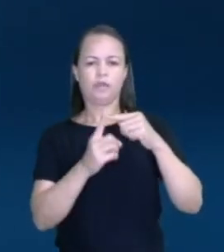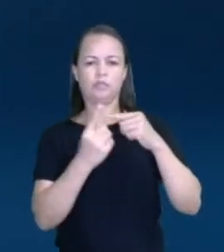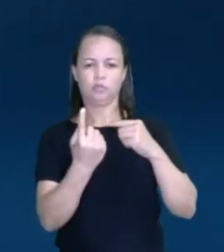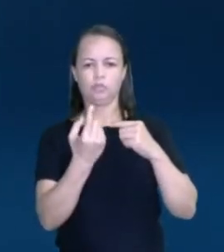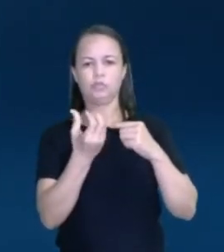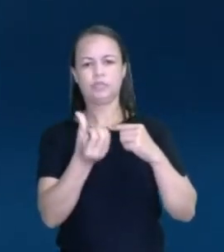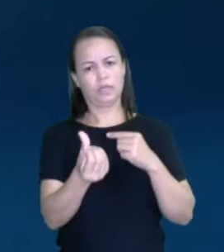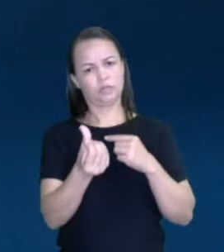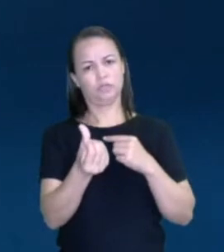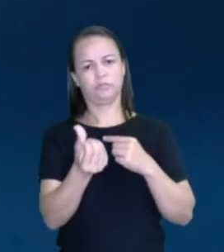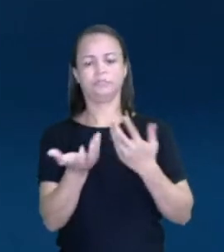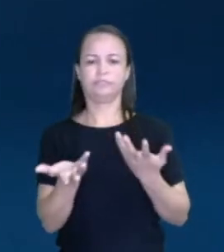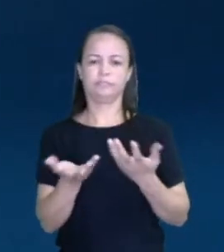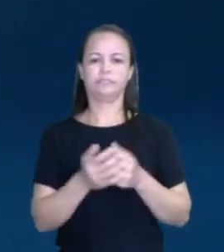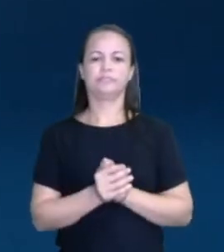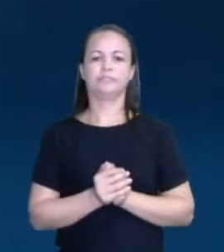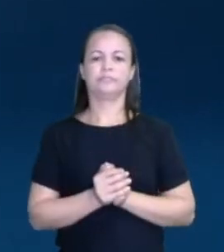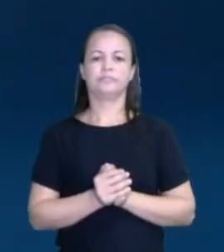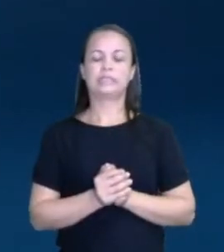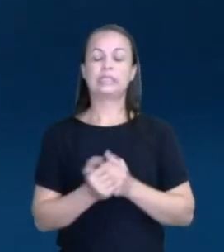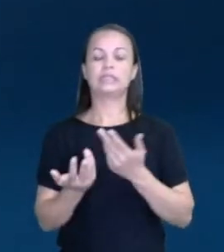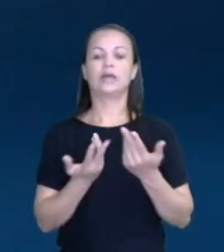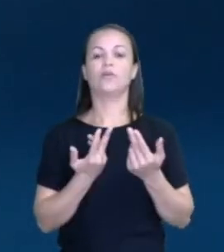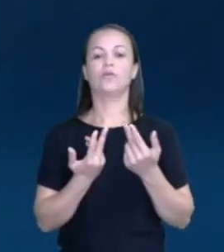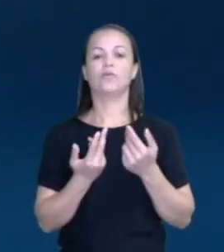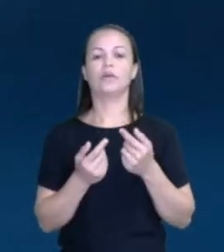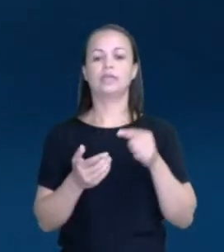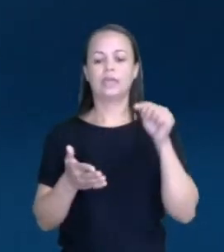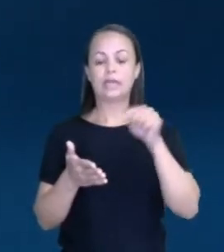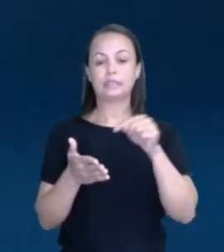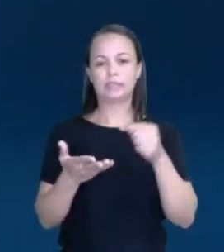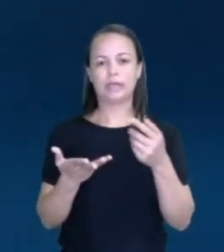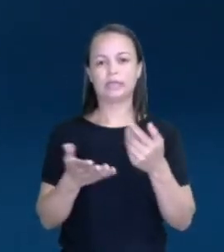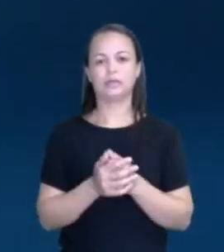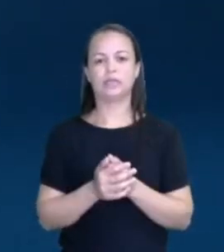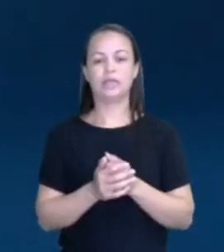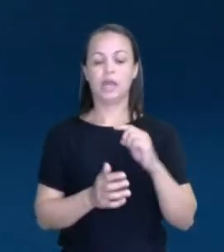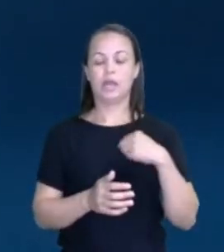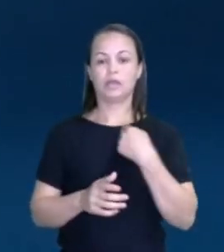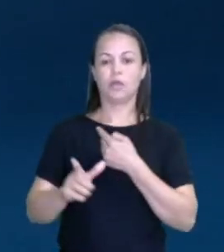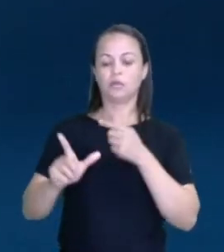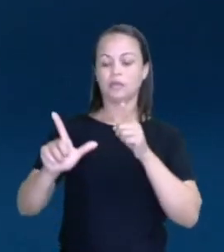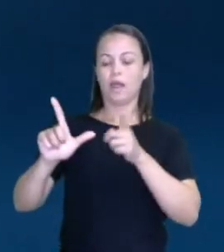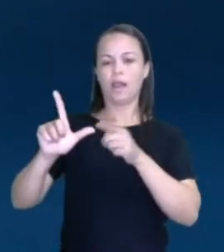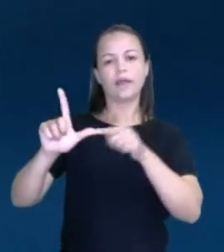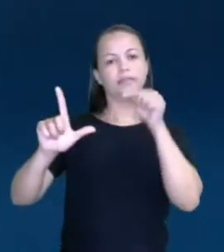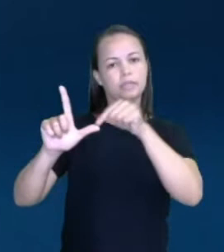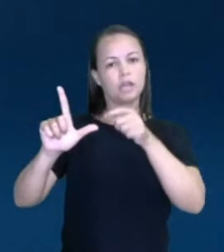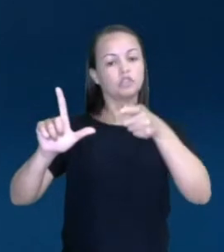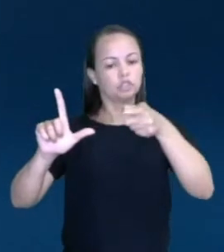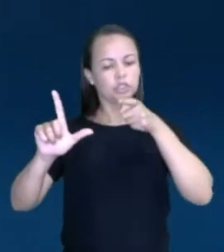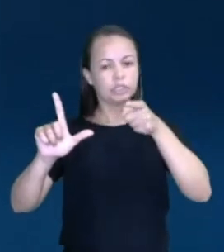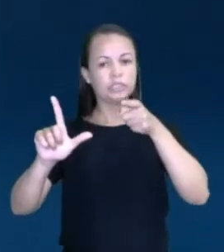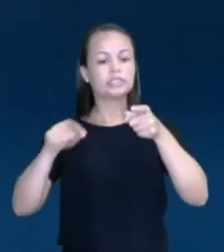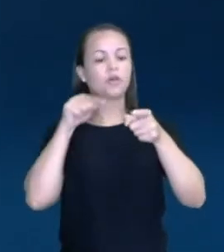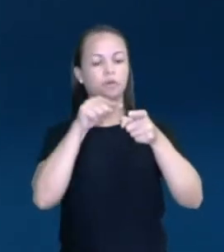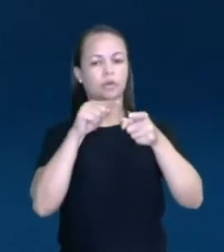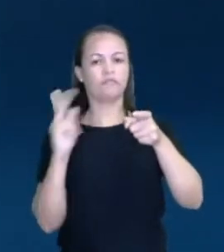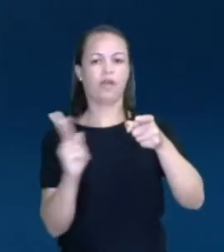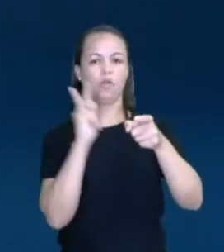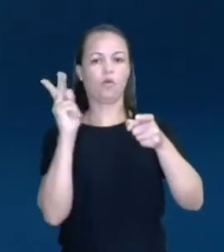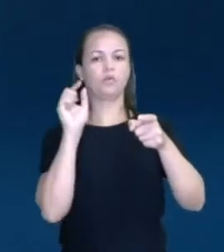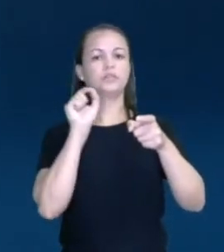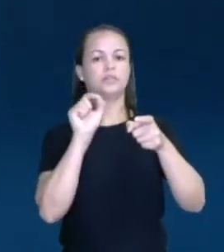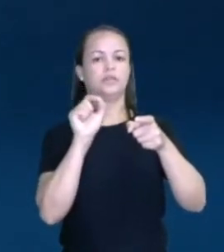6. Então significa dizer que nesse caso aqui, nossa letra x realmente vale